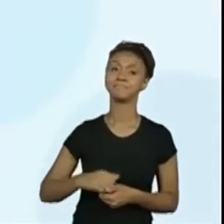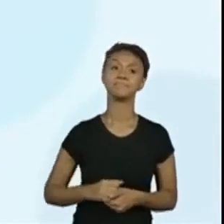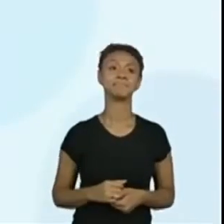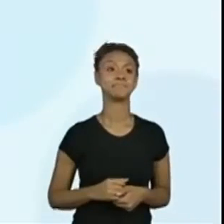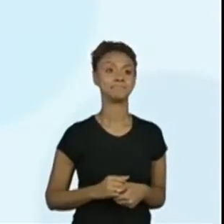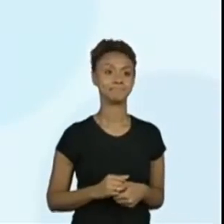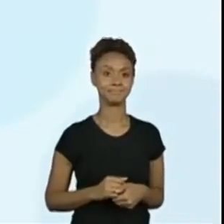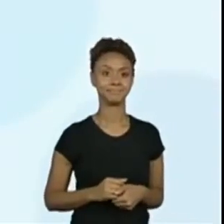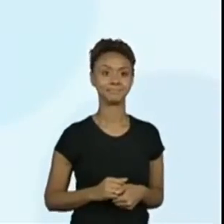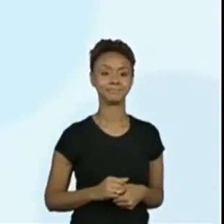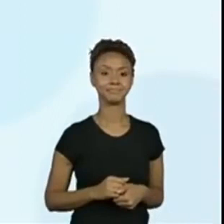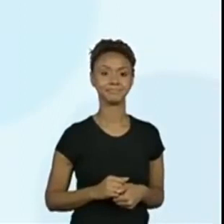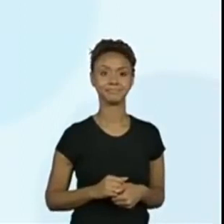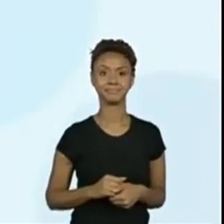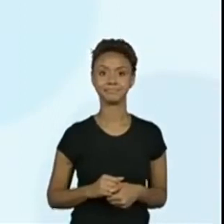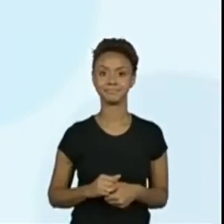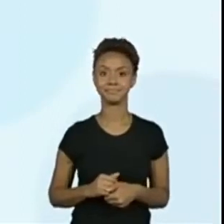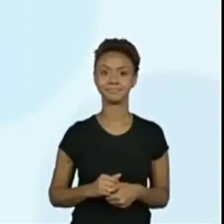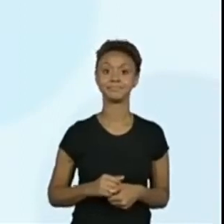Jogo.